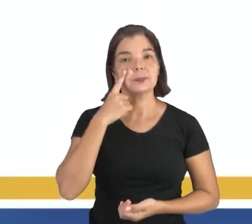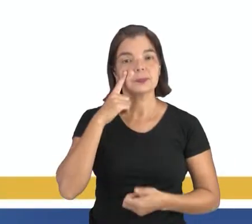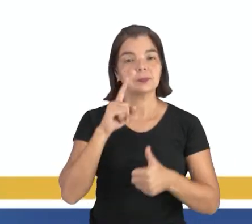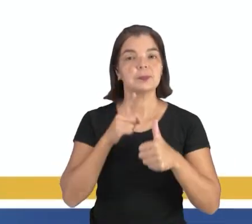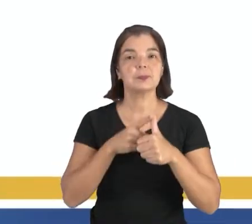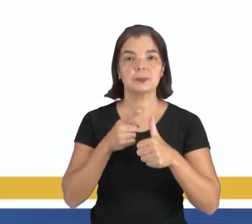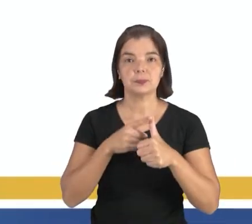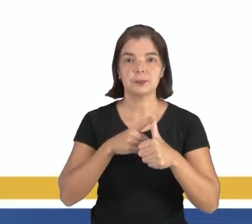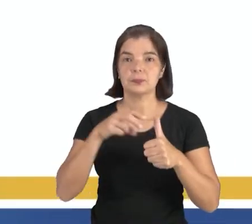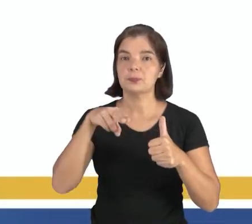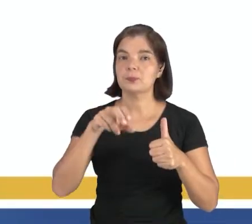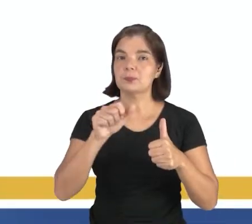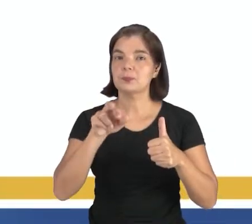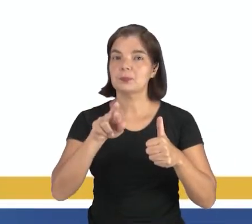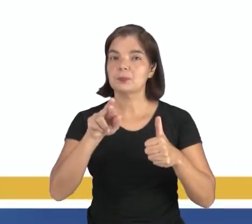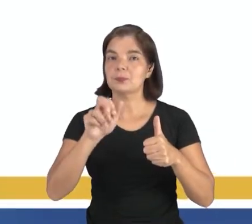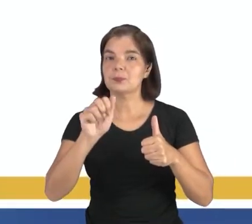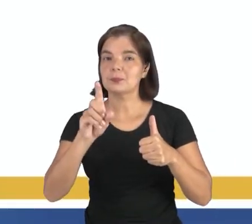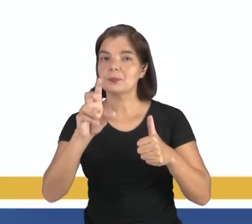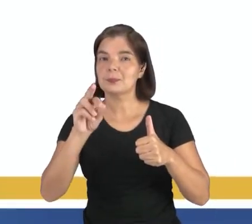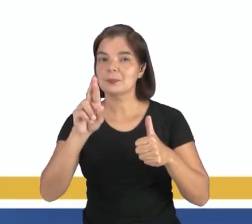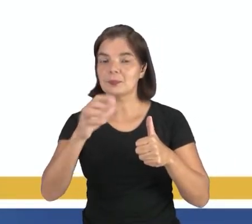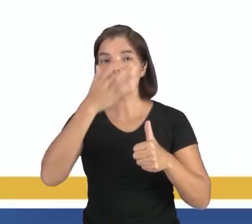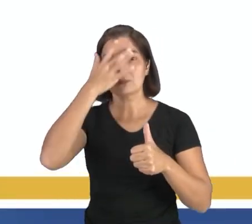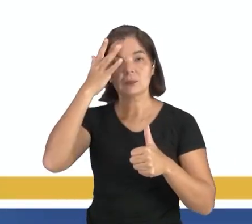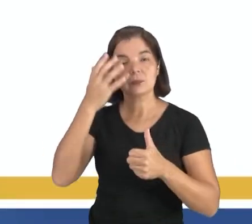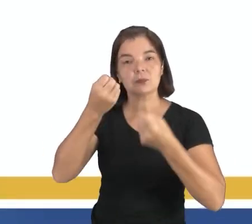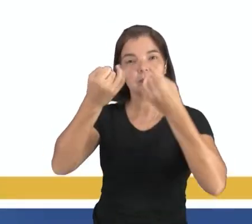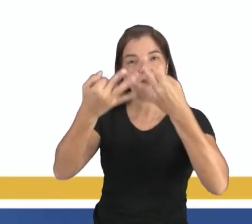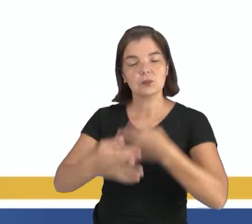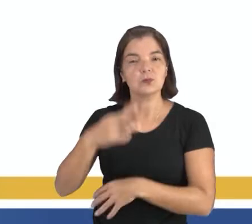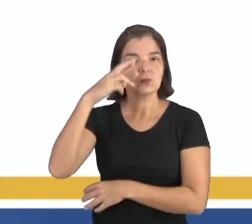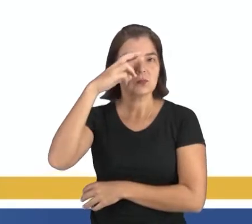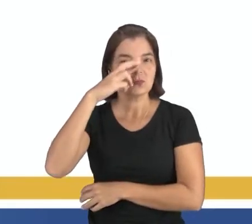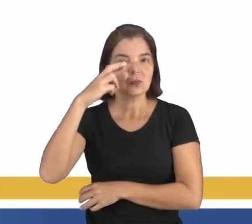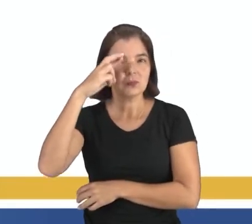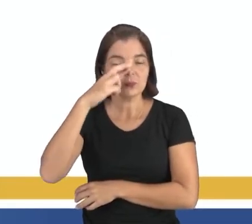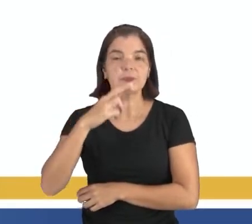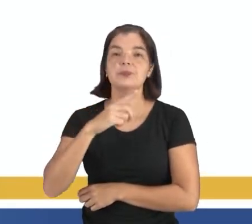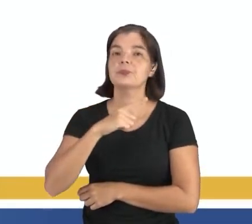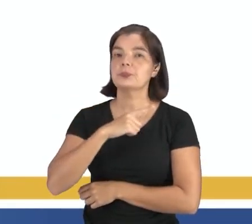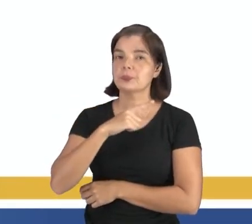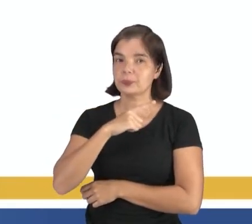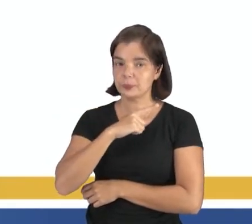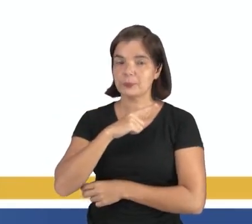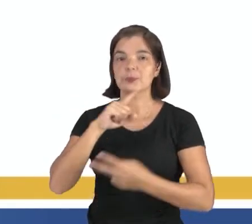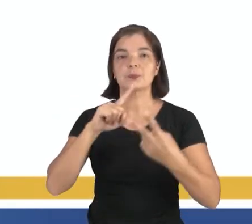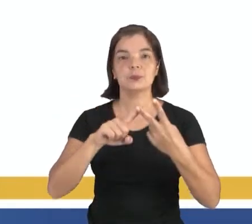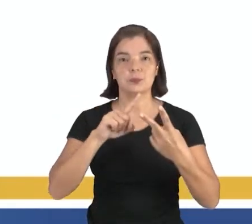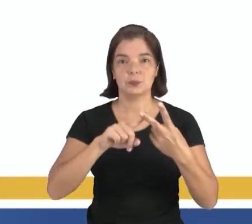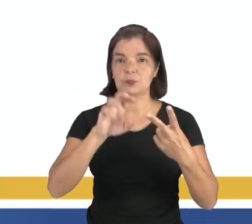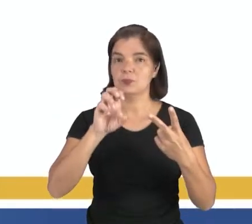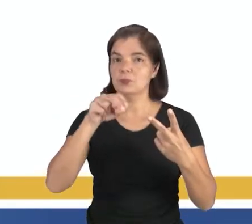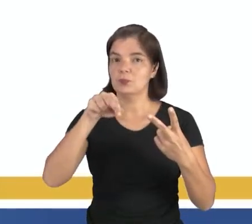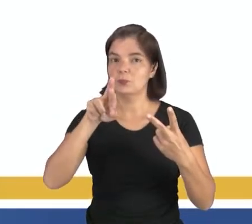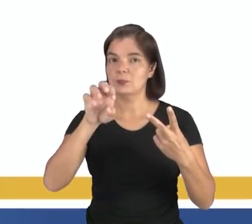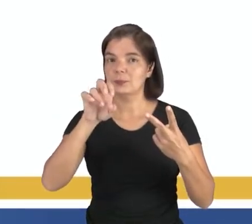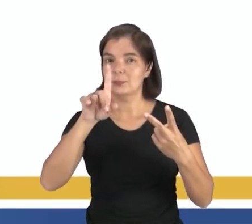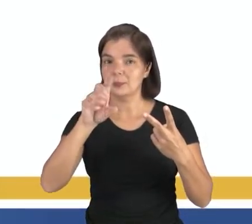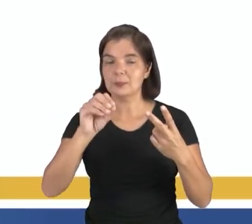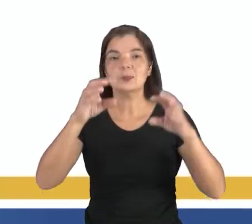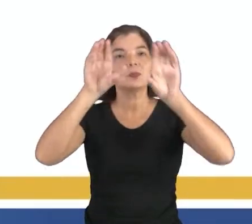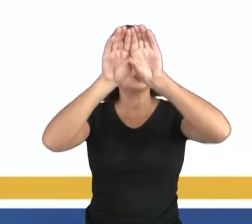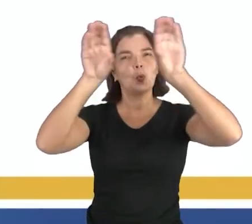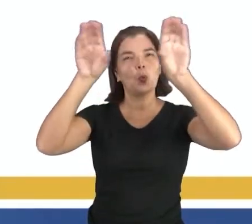Encontramos aqui um narrador, que é aquele que conta o que ele observa. Temos a presença de um enredo. O céu foi